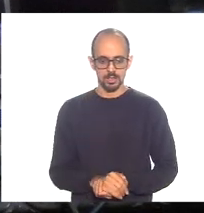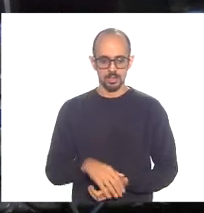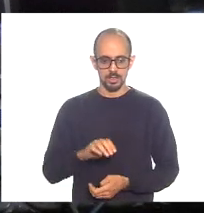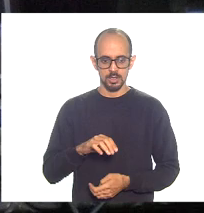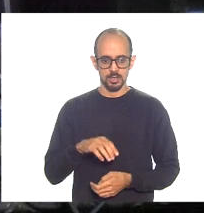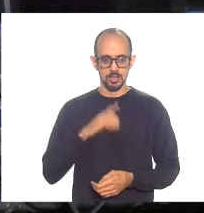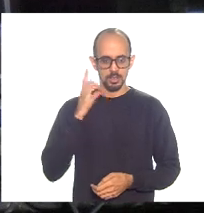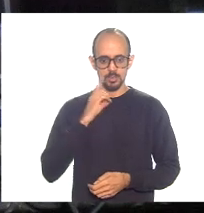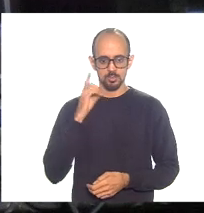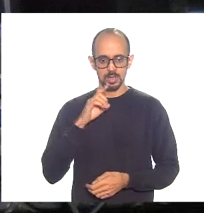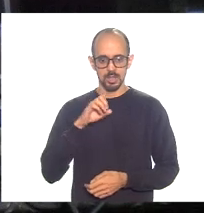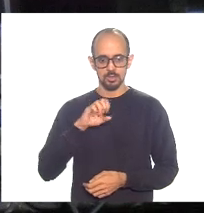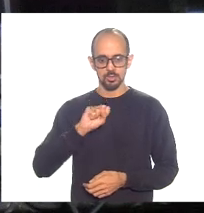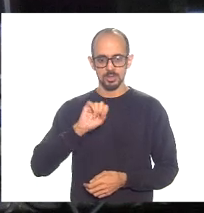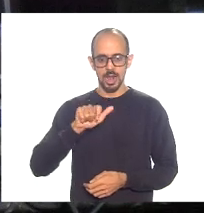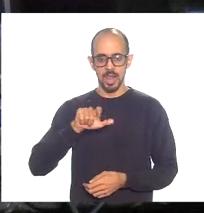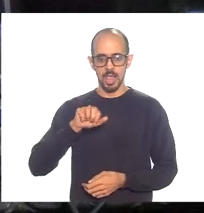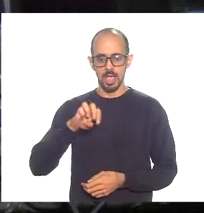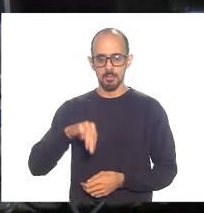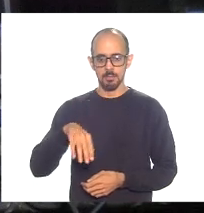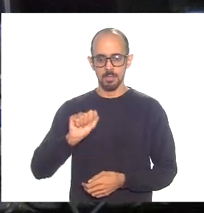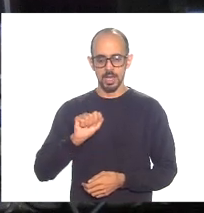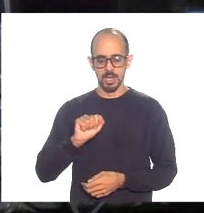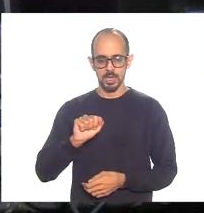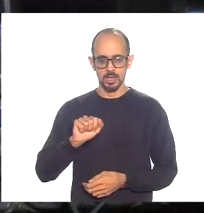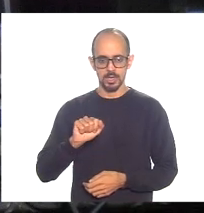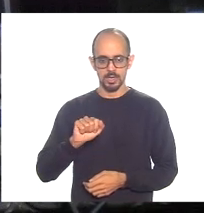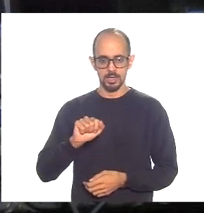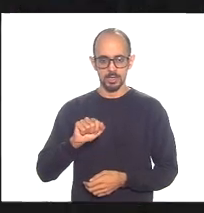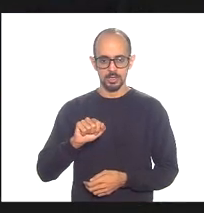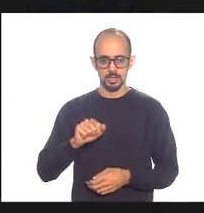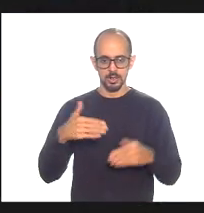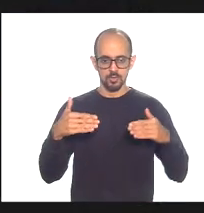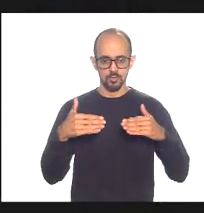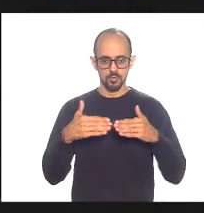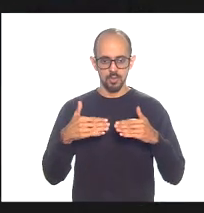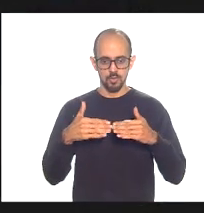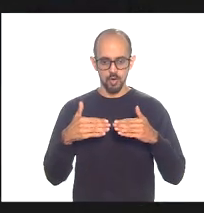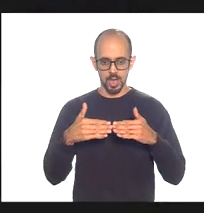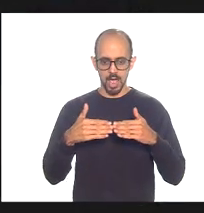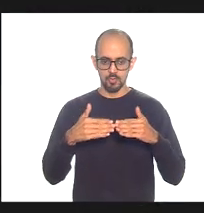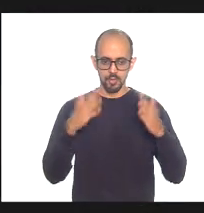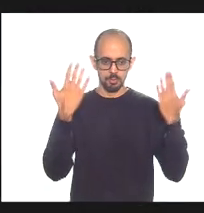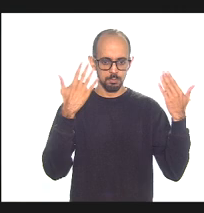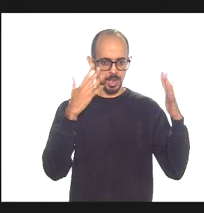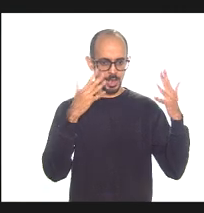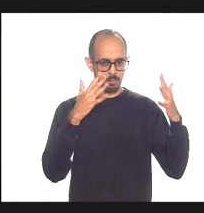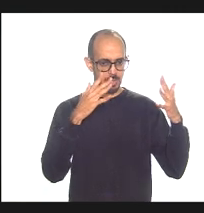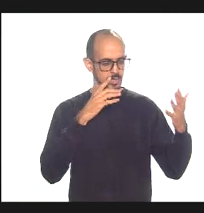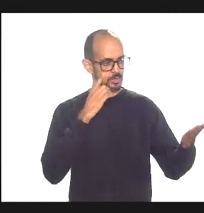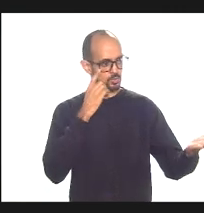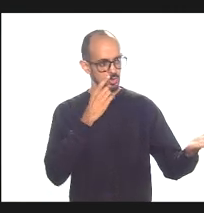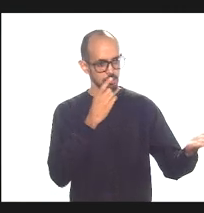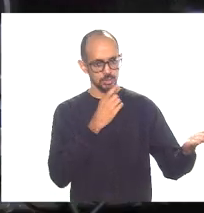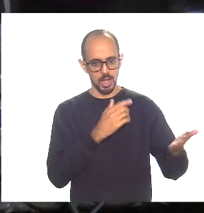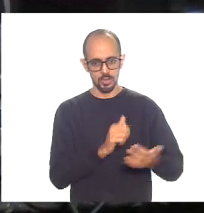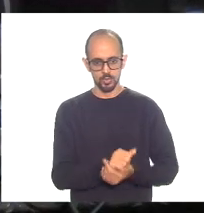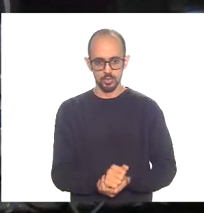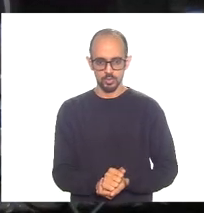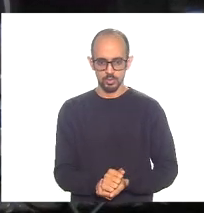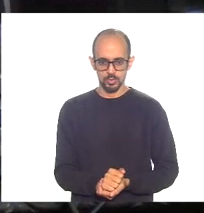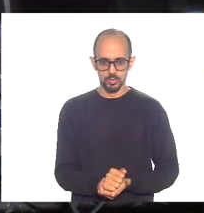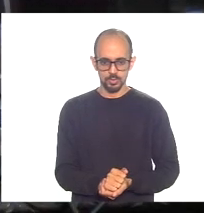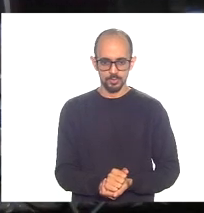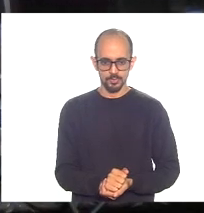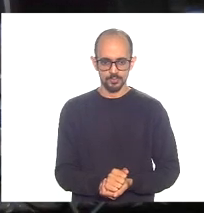Deputado Coronel Salema. É favorável, parabenizando a ambos aí. É, quem votou